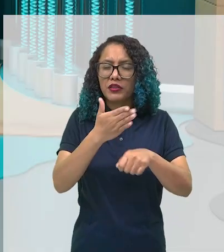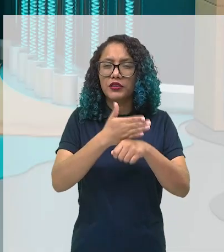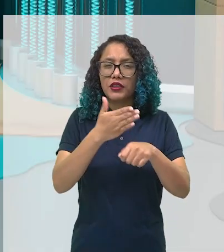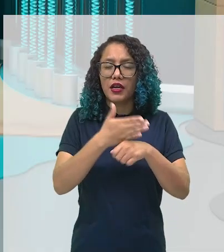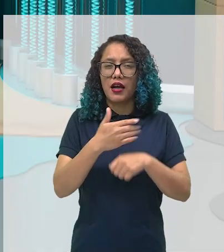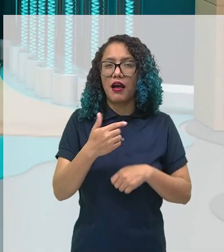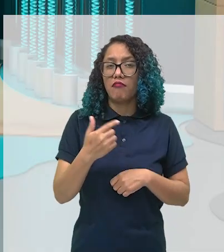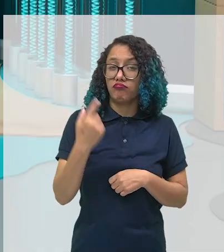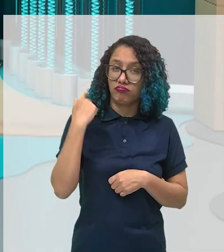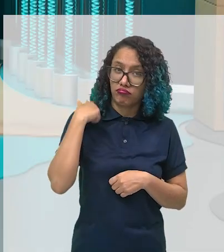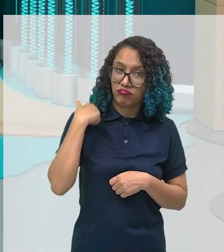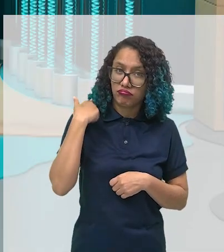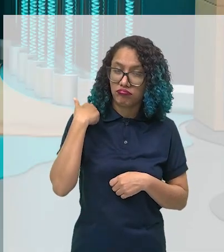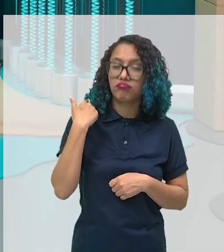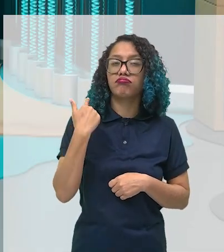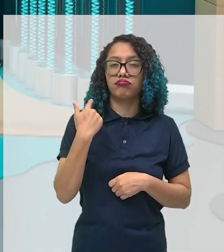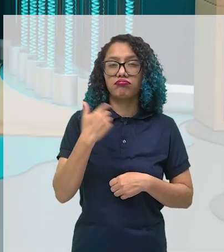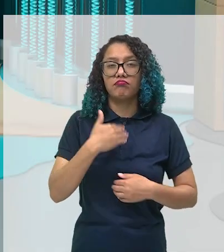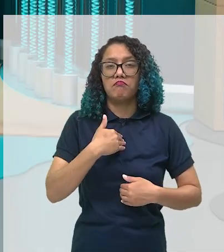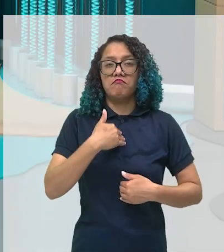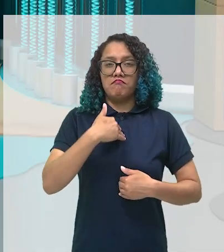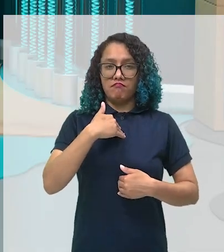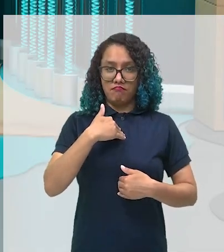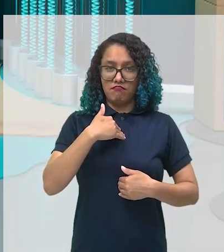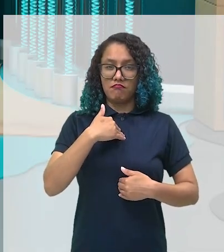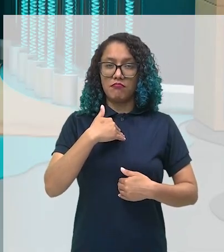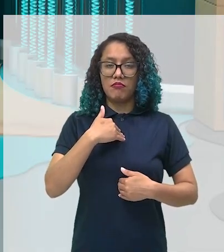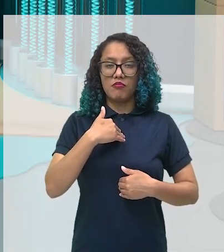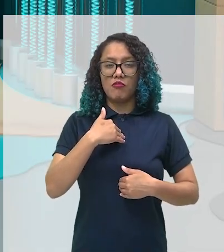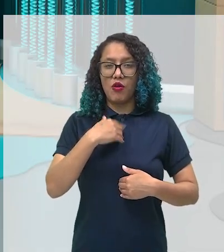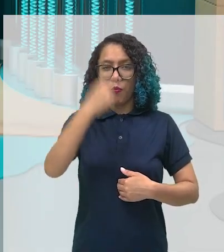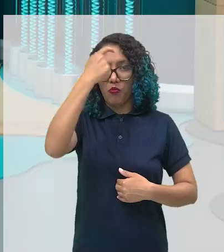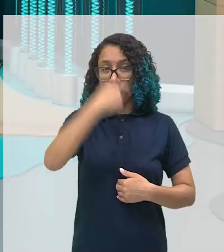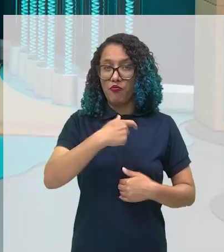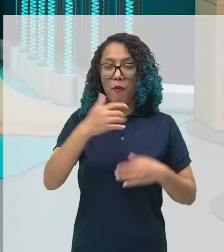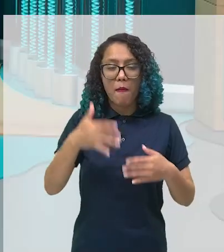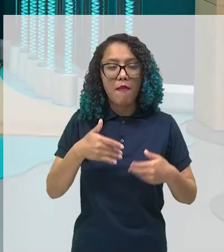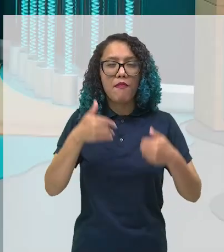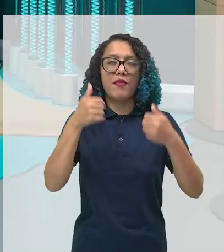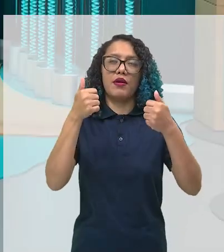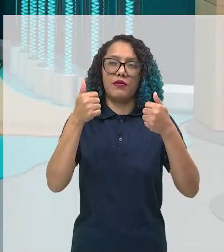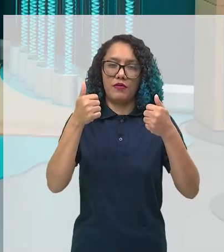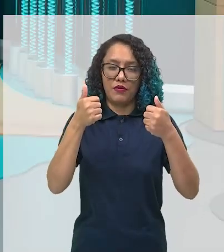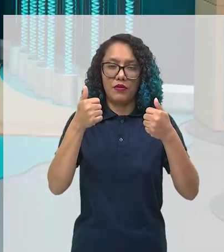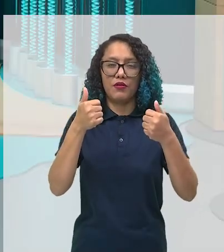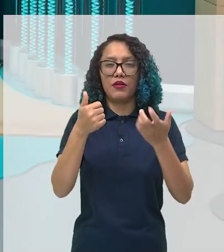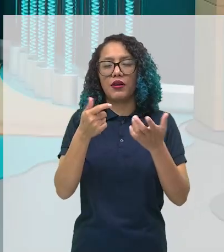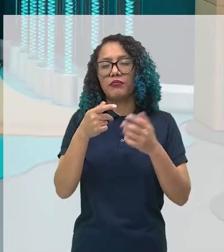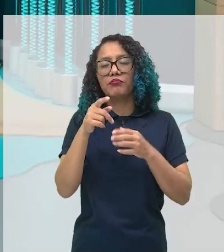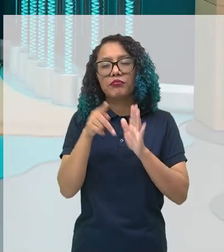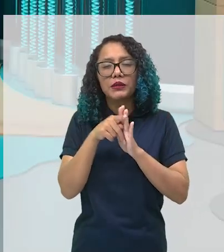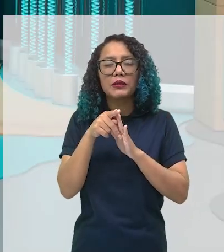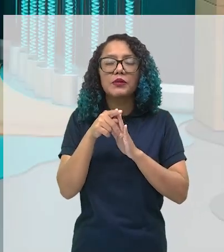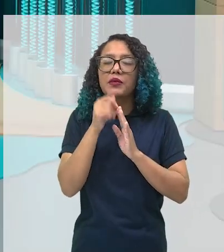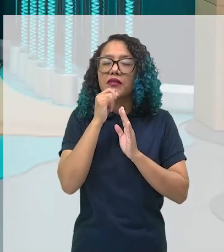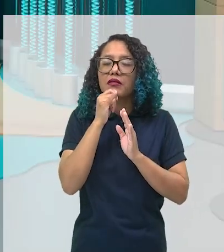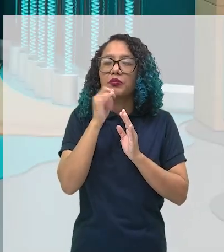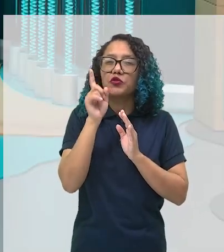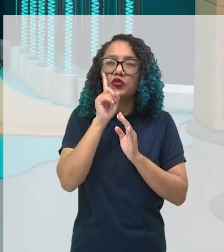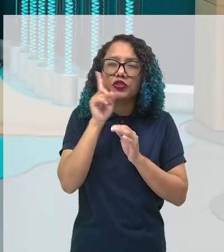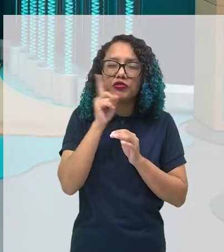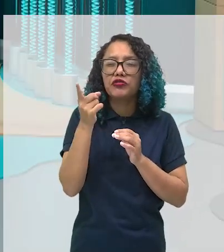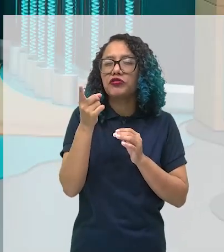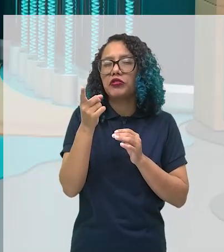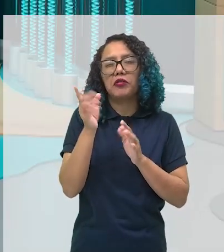né, da costa, e aí você se torna uma pessoa com uma postura muito melhor no dia a dia, no cotidiano. Então